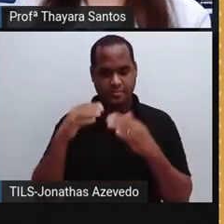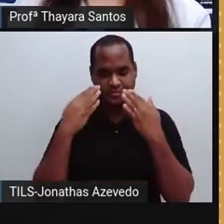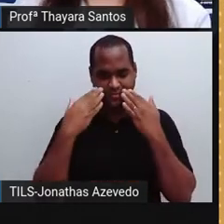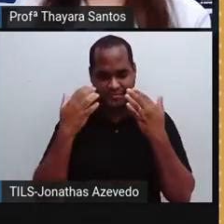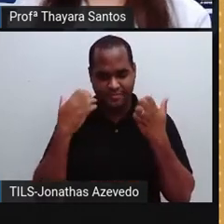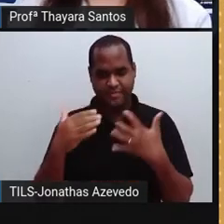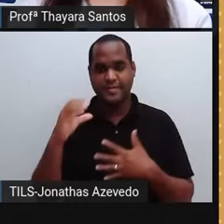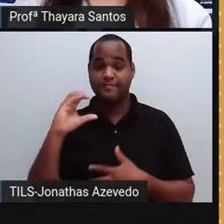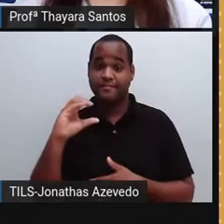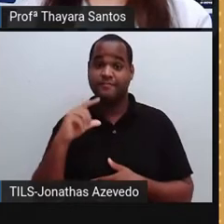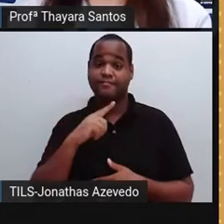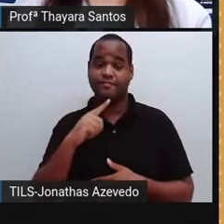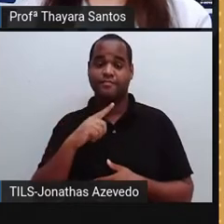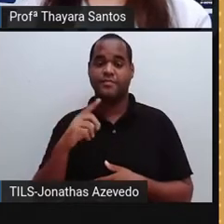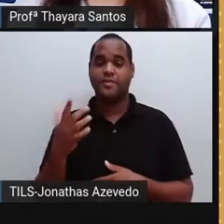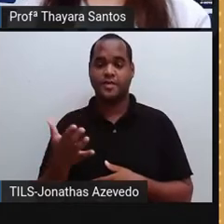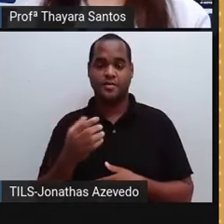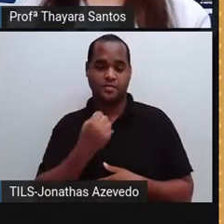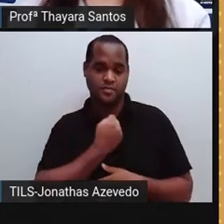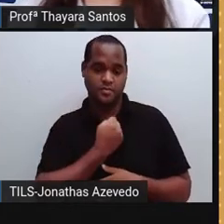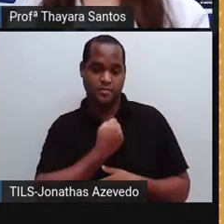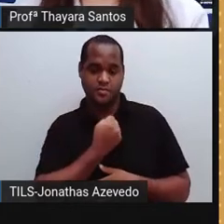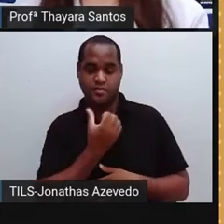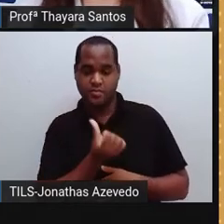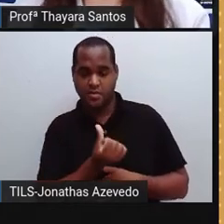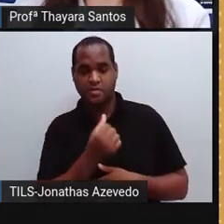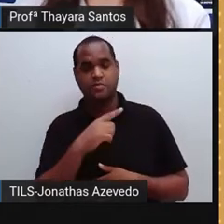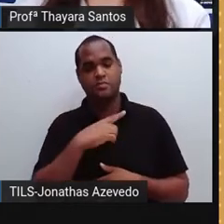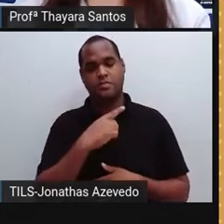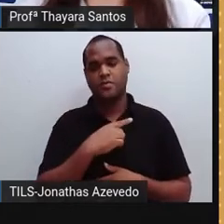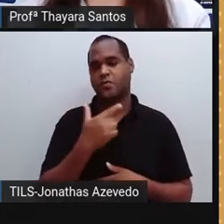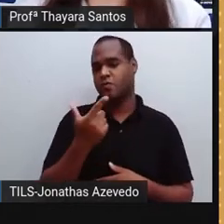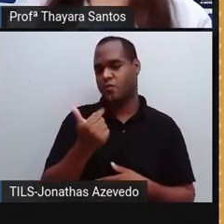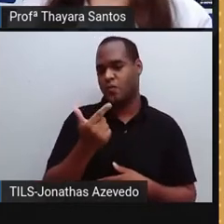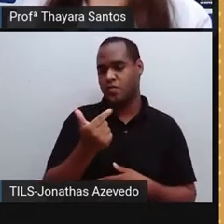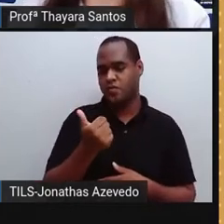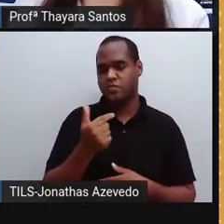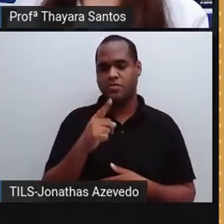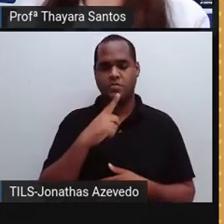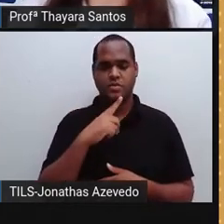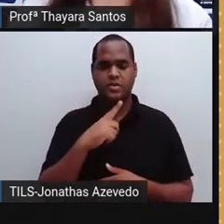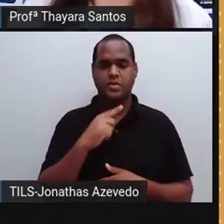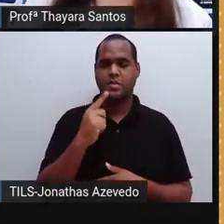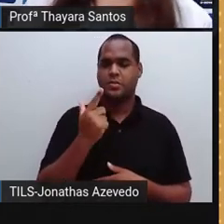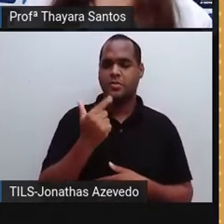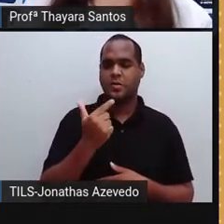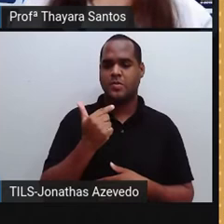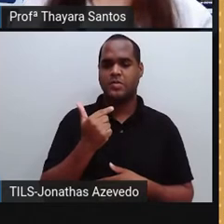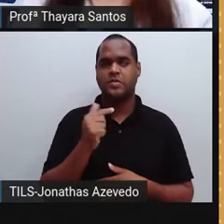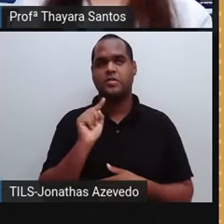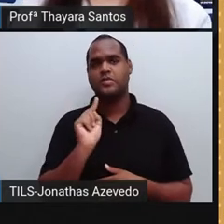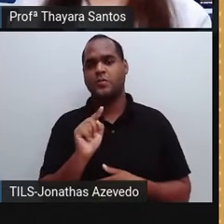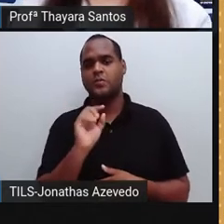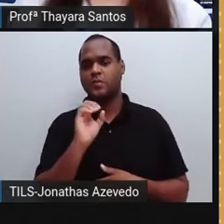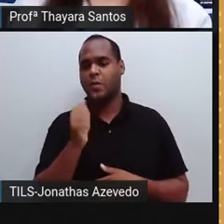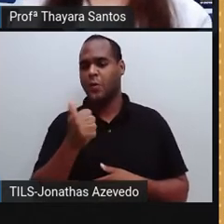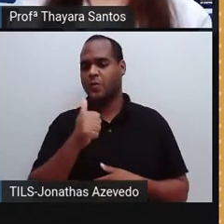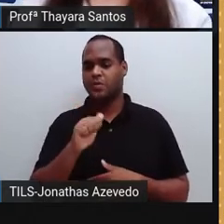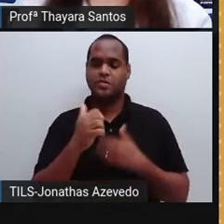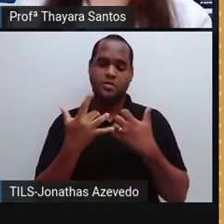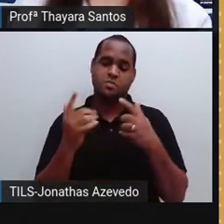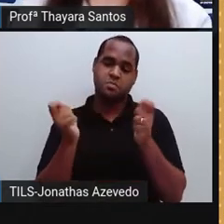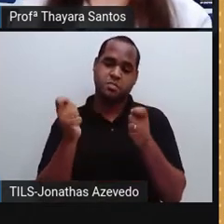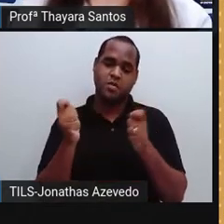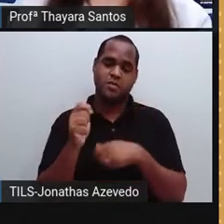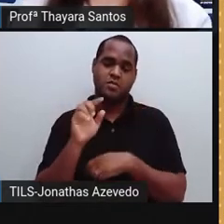C. Aqui a gente tem um número 6, aqui a gente tem um 12. Vocês estão vendo que é 12.011. A gente poderia usar